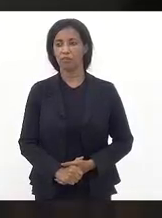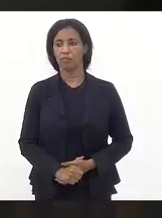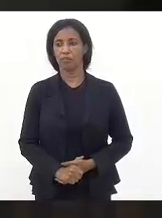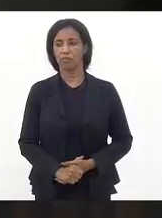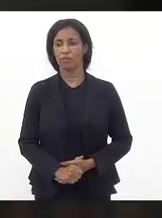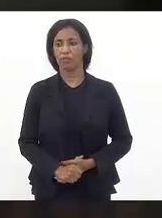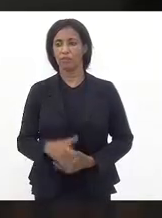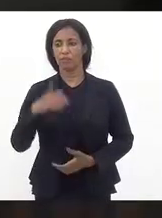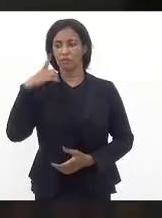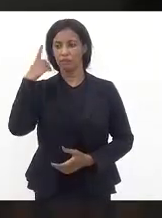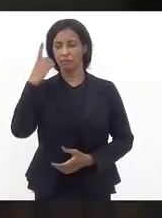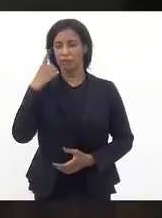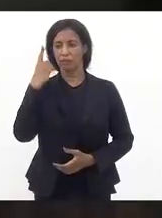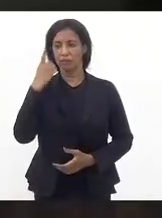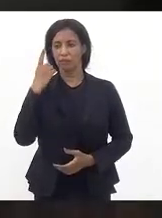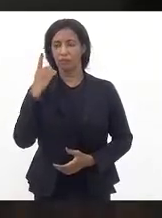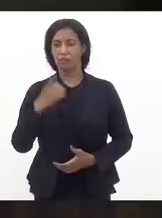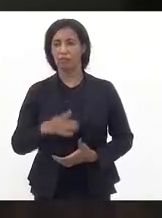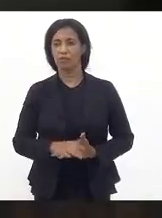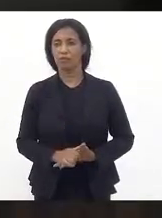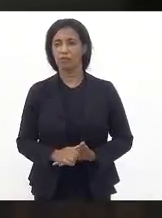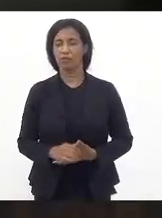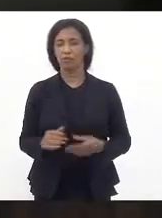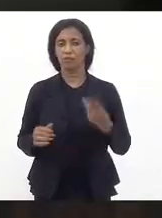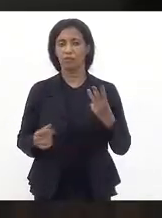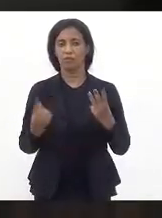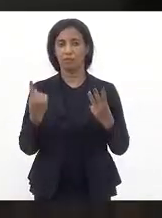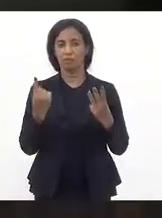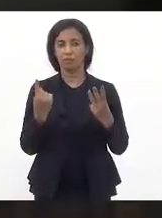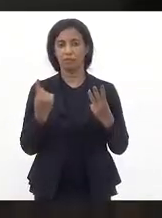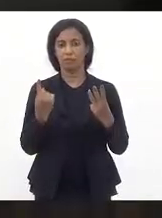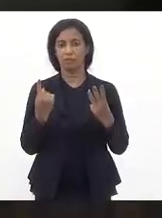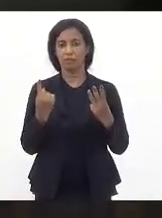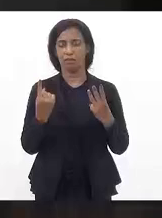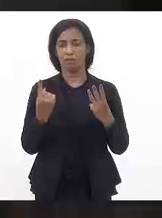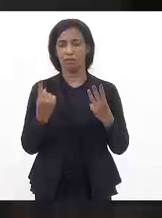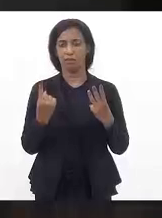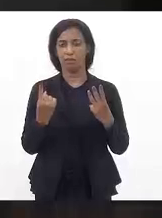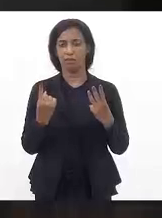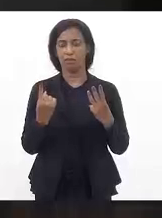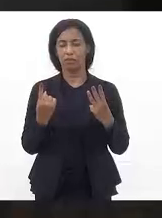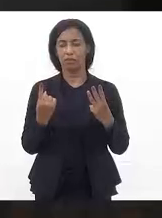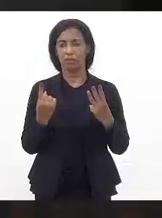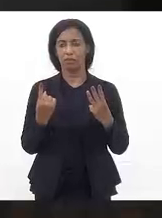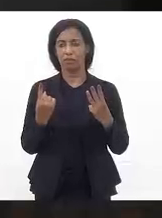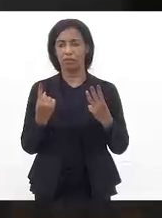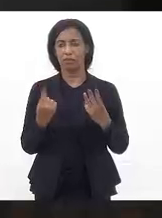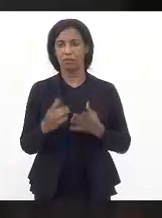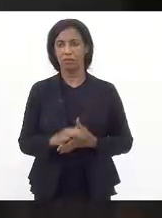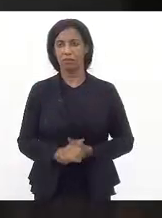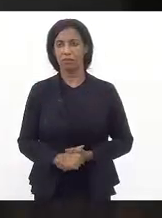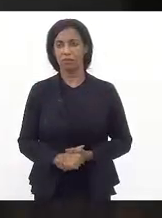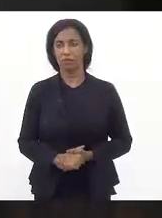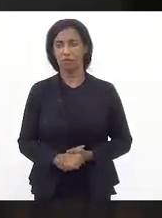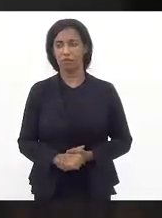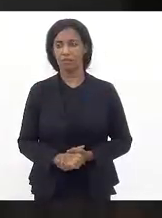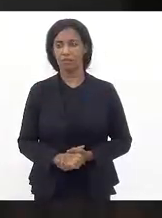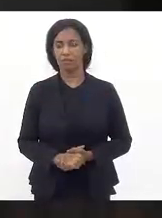o deputado com 3 a 1 voto 3 a 1